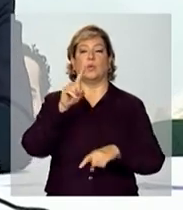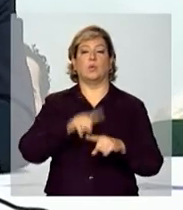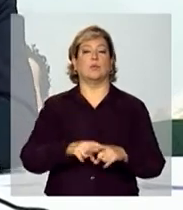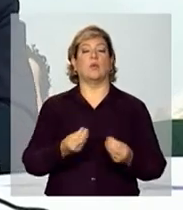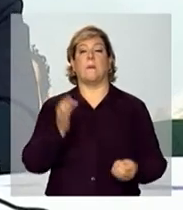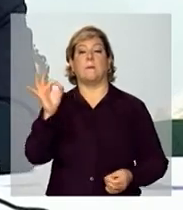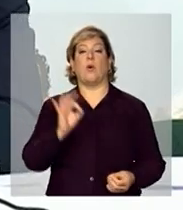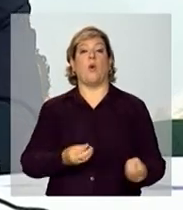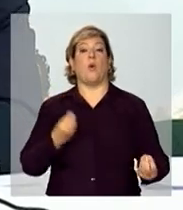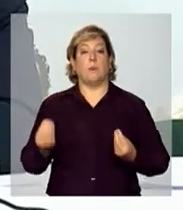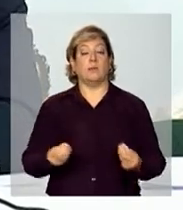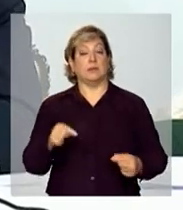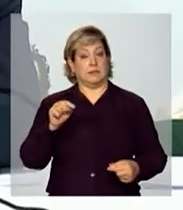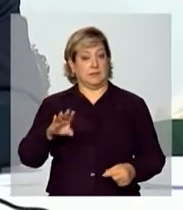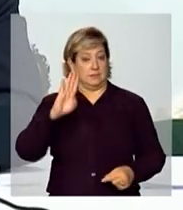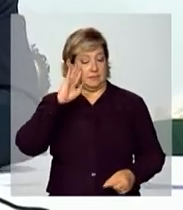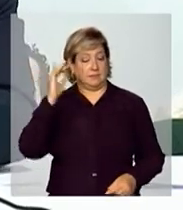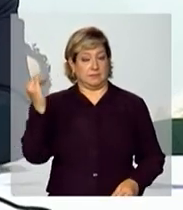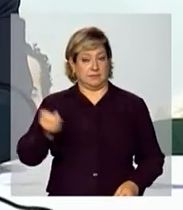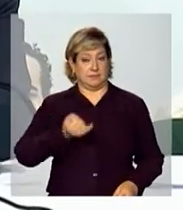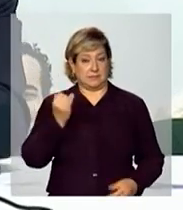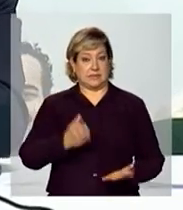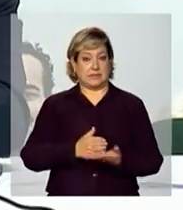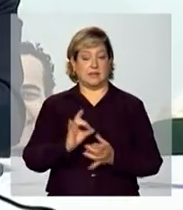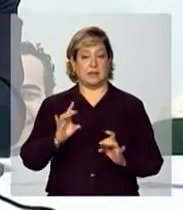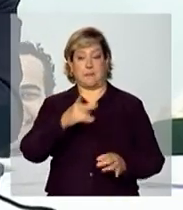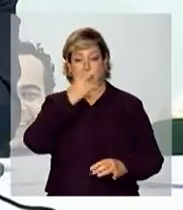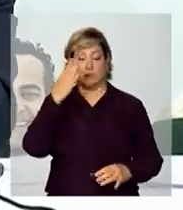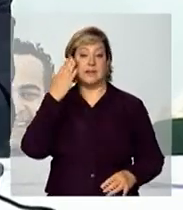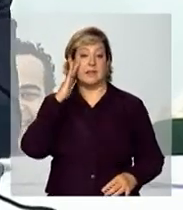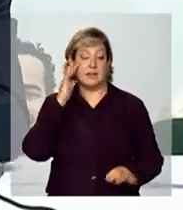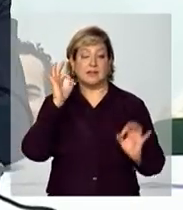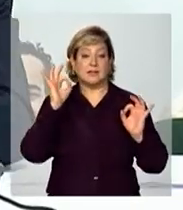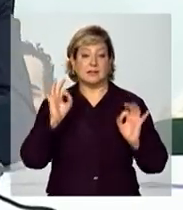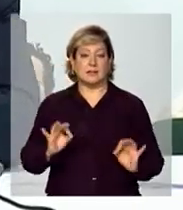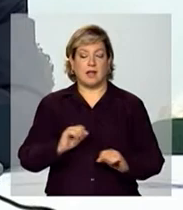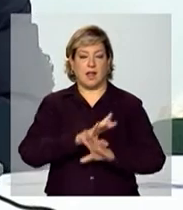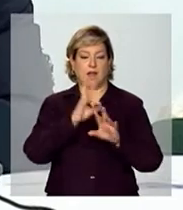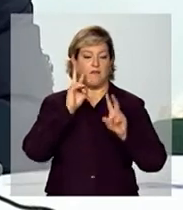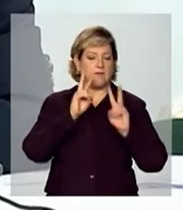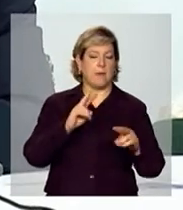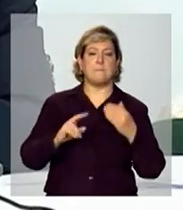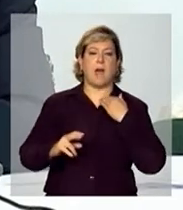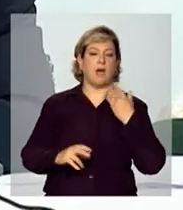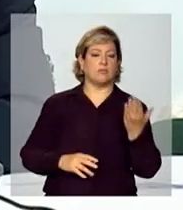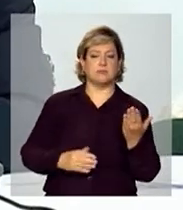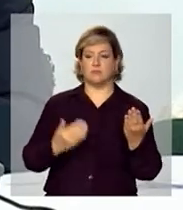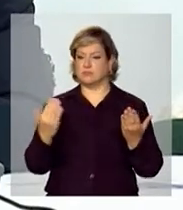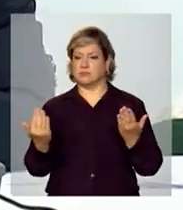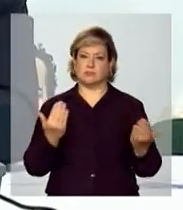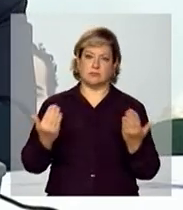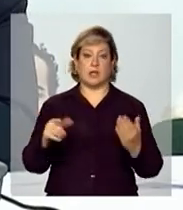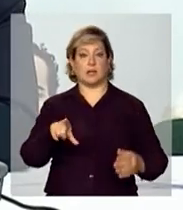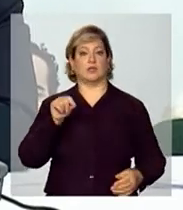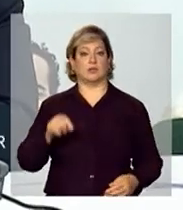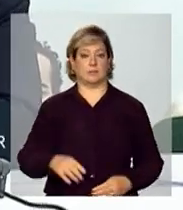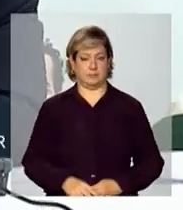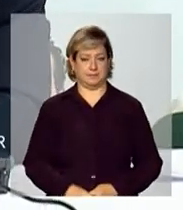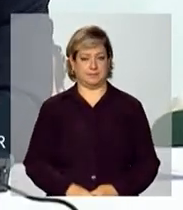elementos muito determinantes específicos para que o cliente tenha de fato olhar um banco e olhar o outro banco